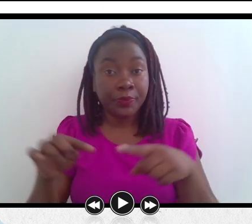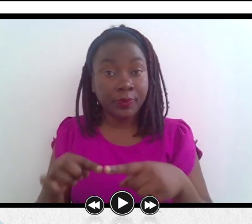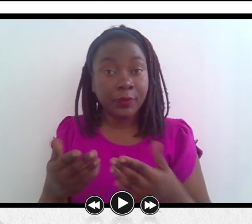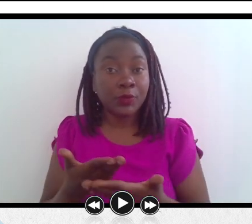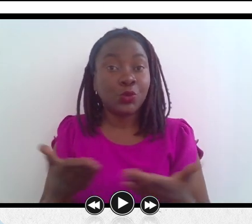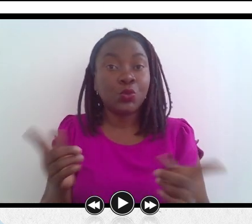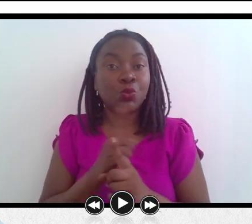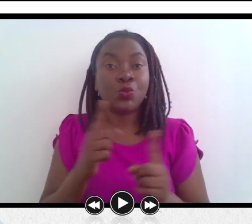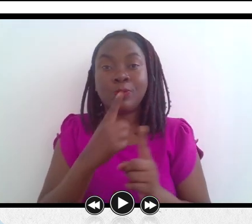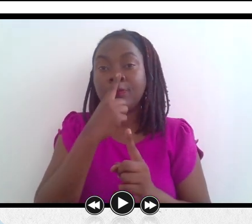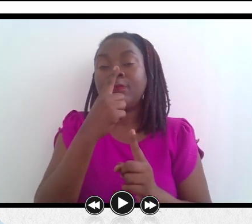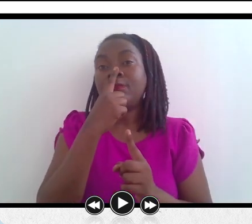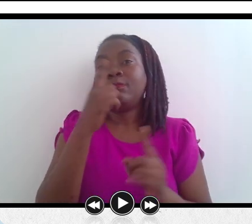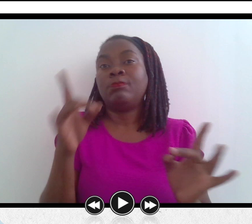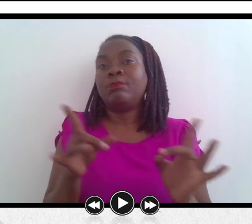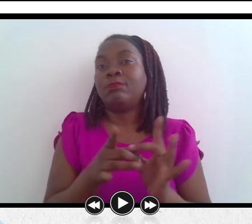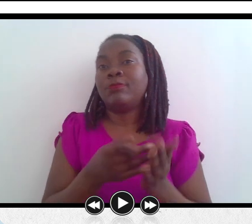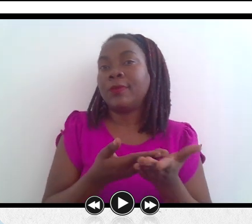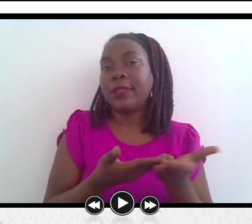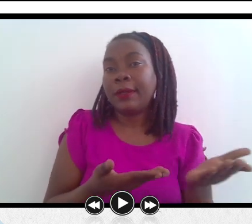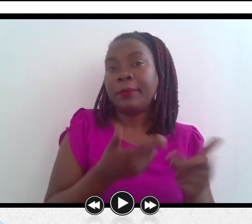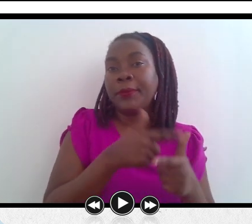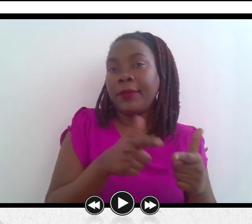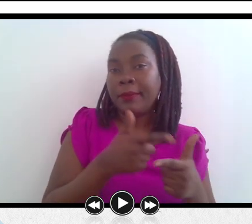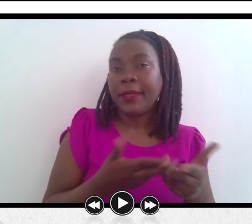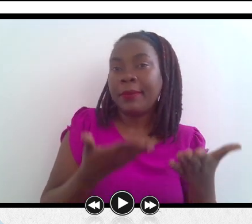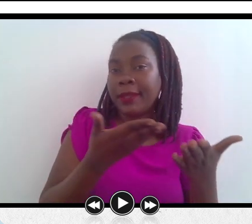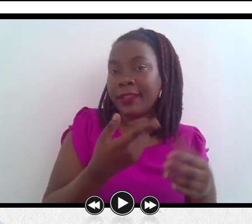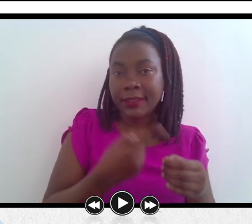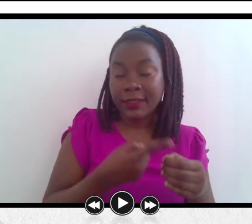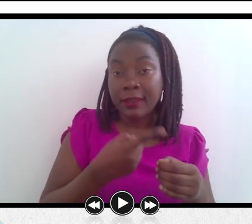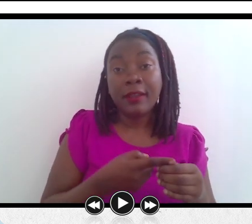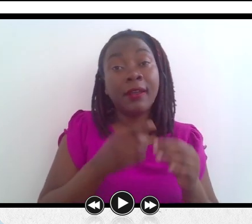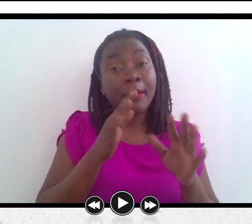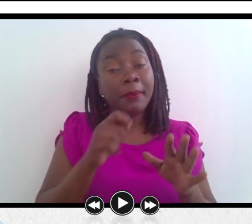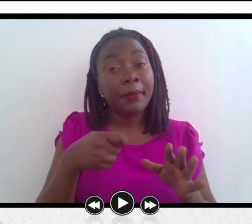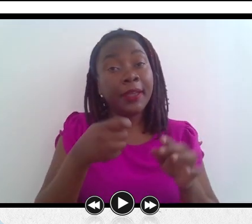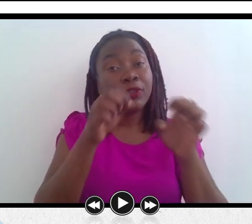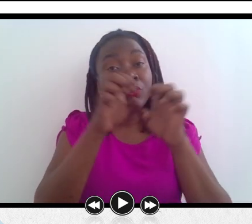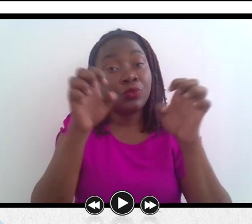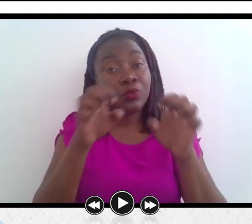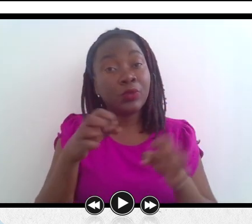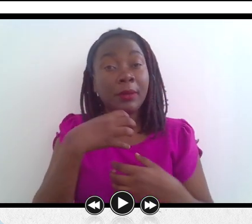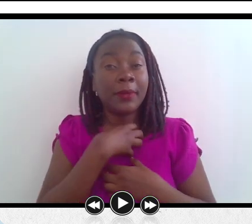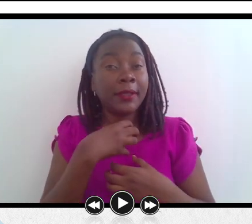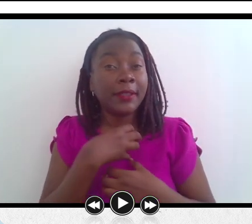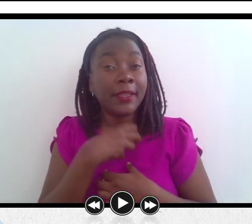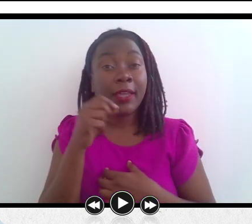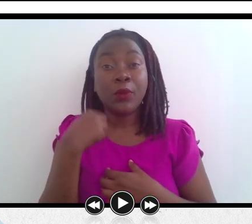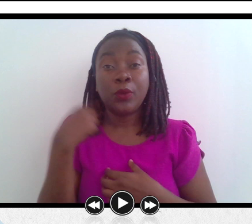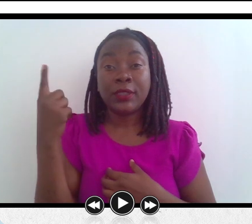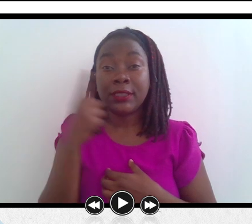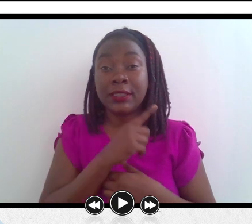estão intimamente relacionadas àquele problema daquela cidade, né? Mas elas são estruturas de uma maneira que eu